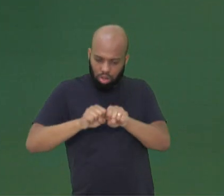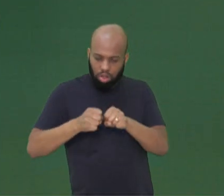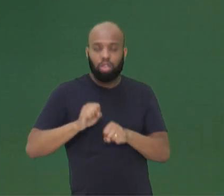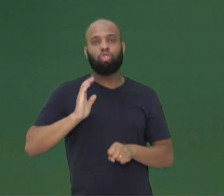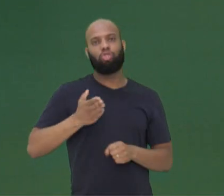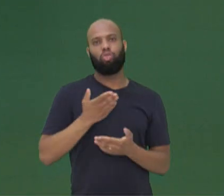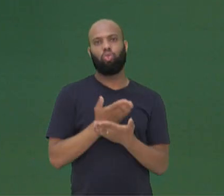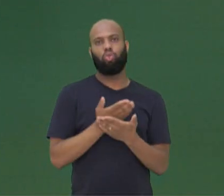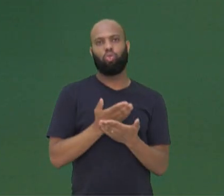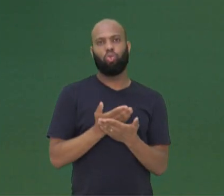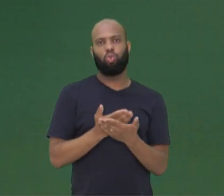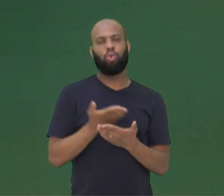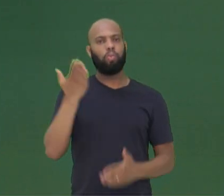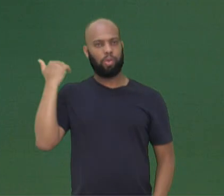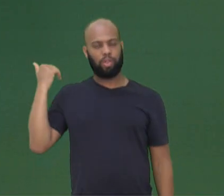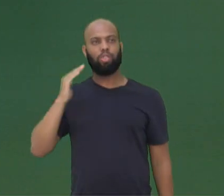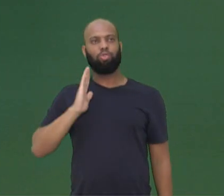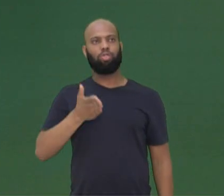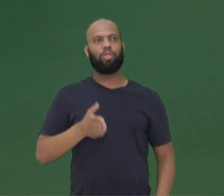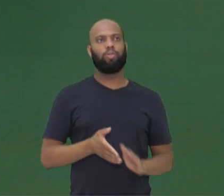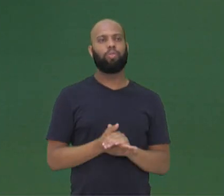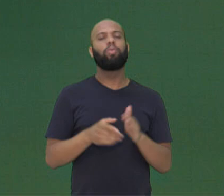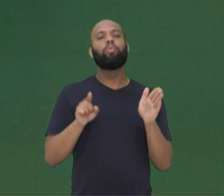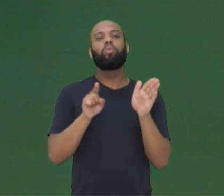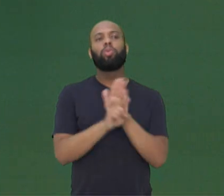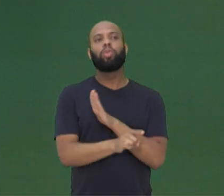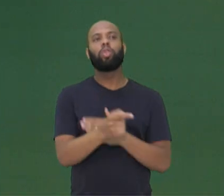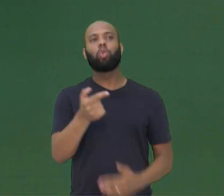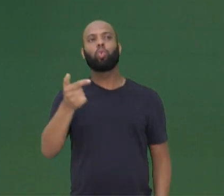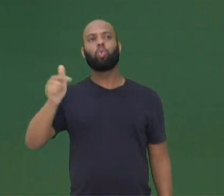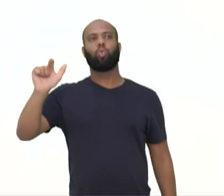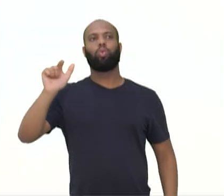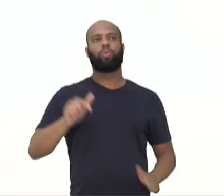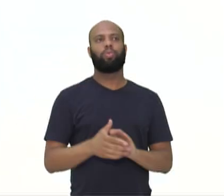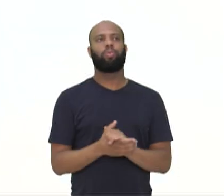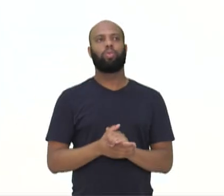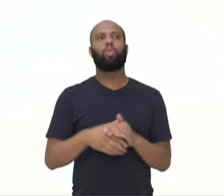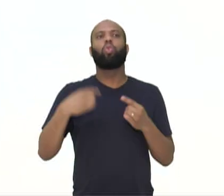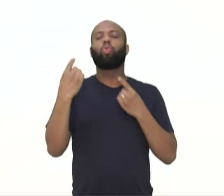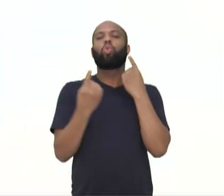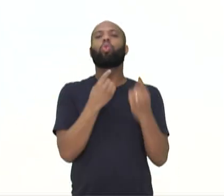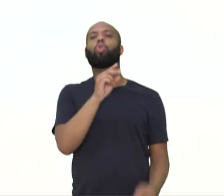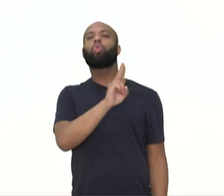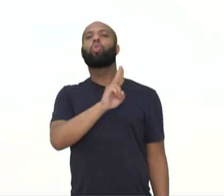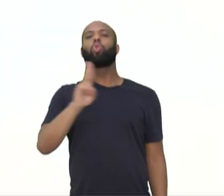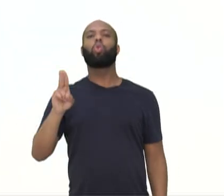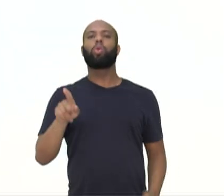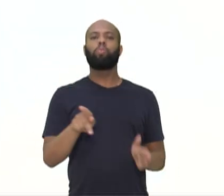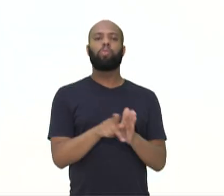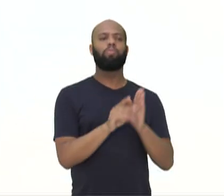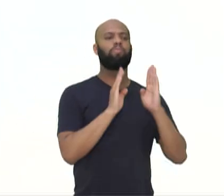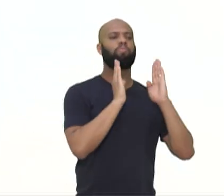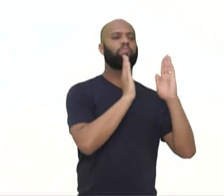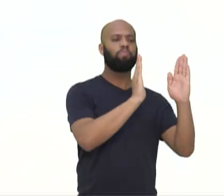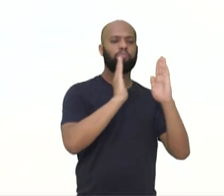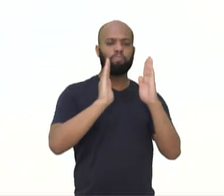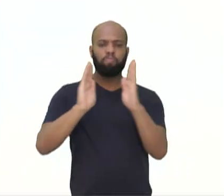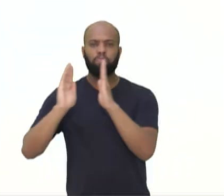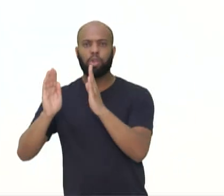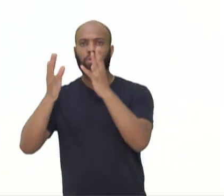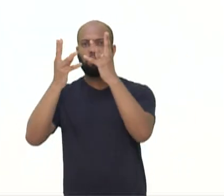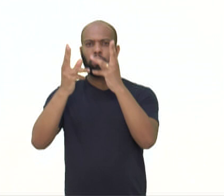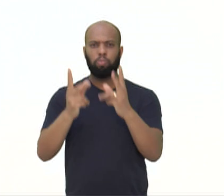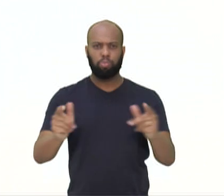falou isso nas nossas aulas anteriores. Vamos para a nossa segunda pergunta? Então, qual é o nome desse processo que desgasta